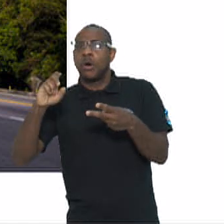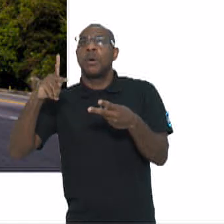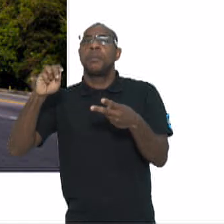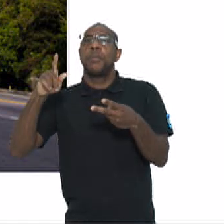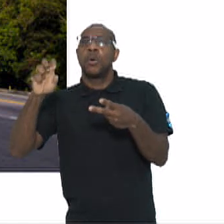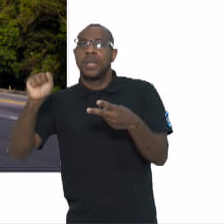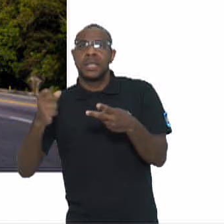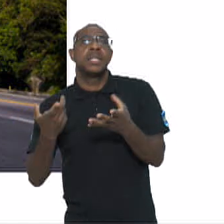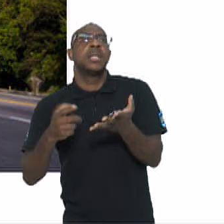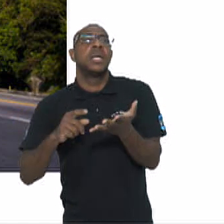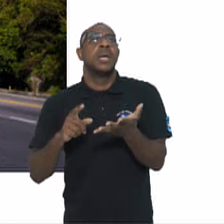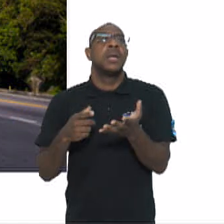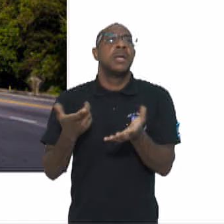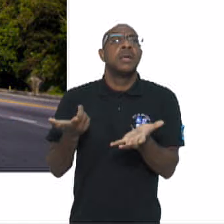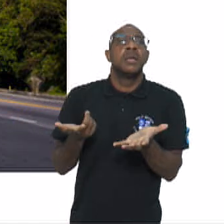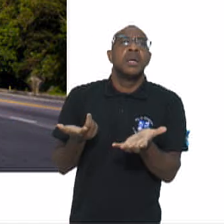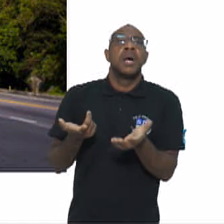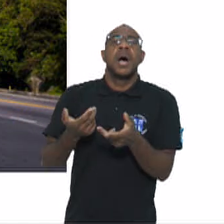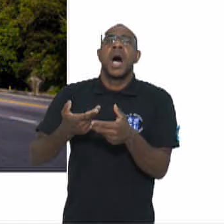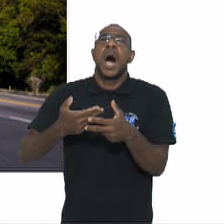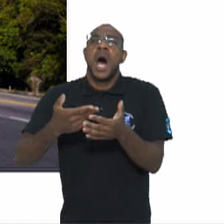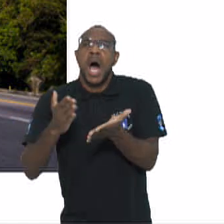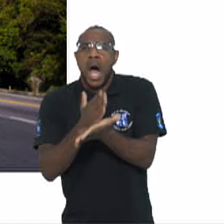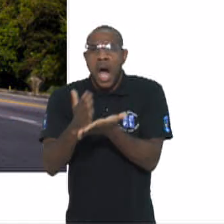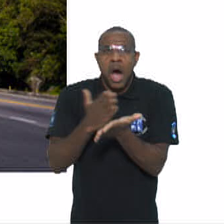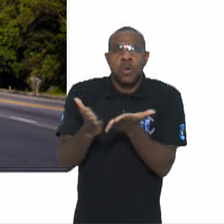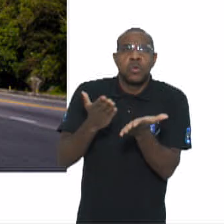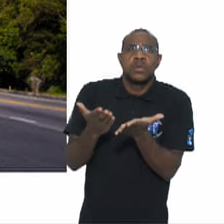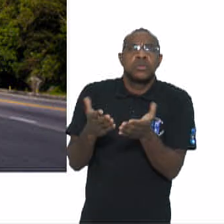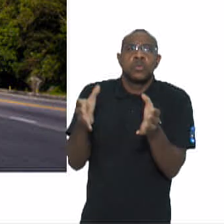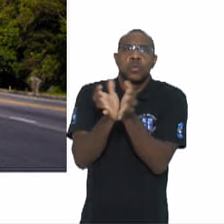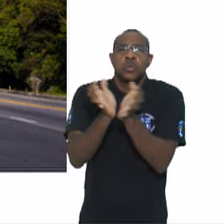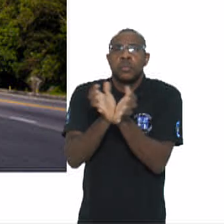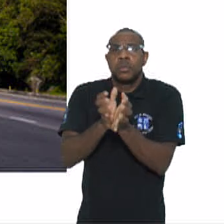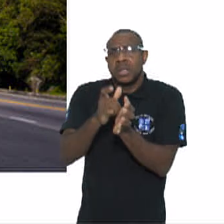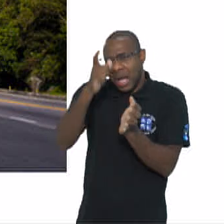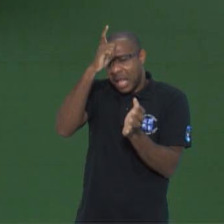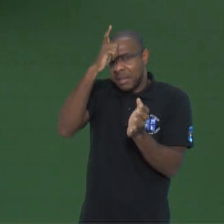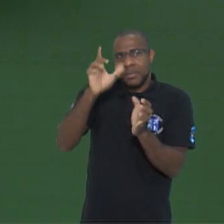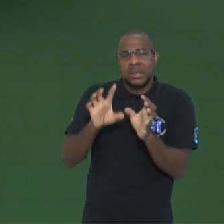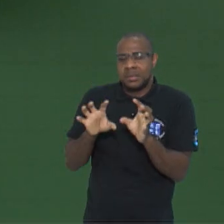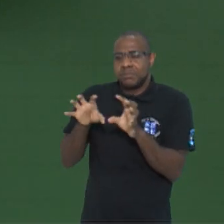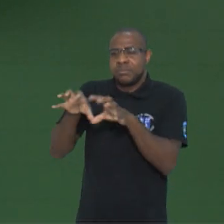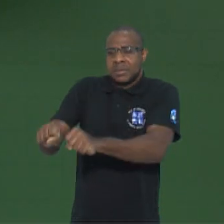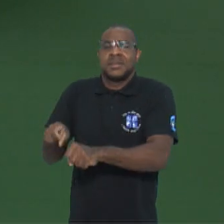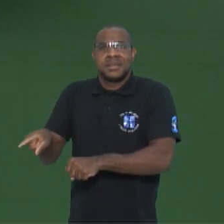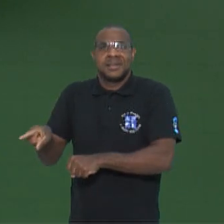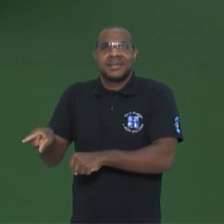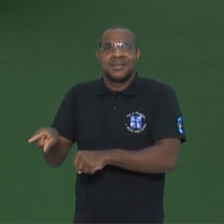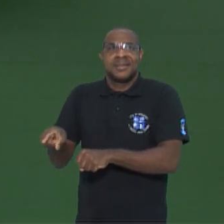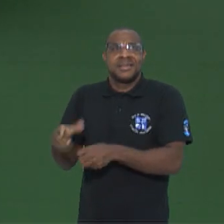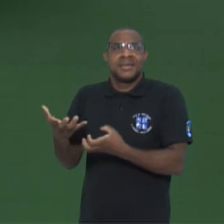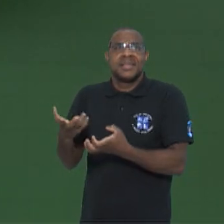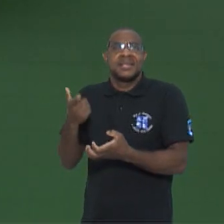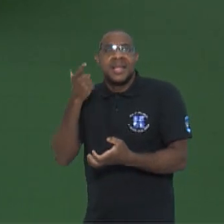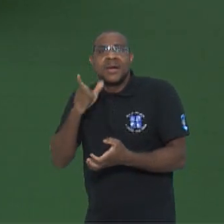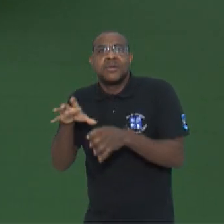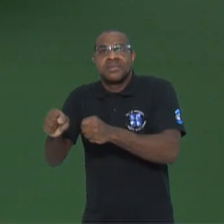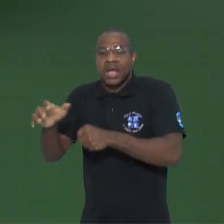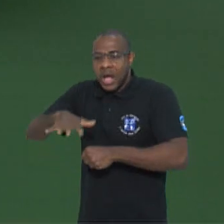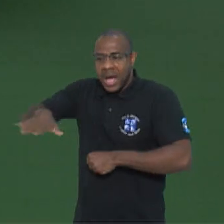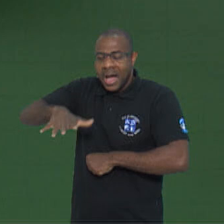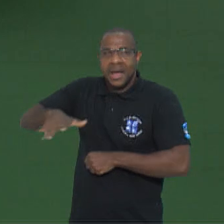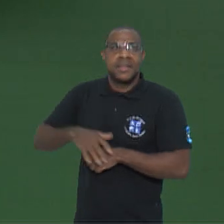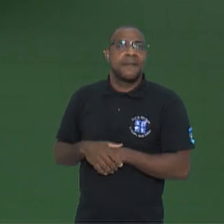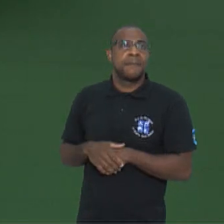outros, tentaram conquistar uma montanha chamada Dedo de Deus, que é essa montanha aqui, ó. Então a gente vê que ela tem